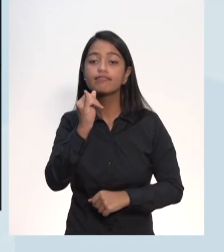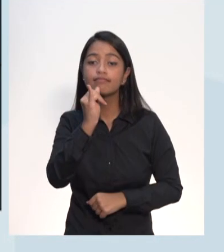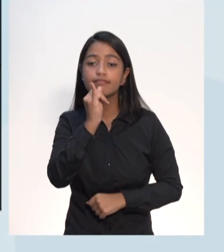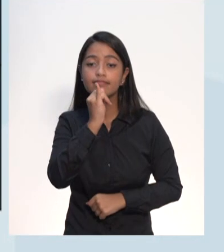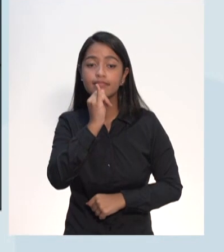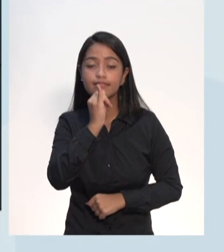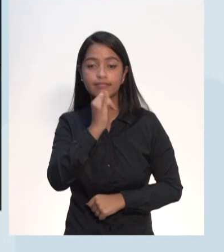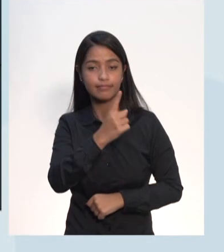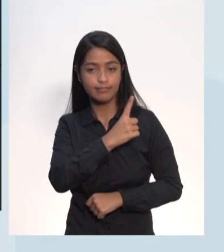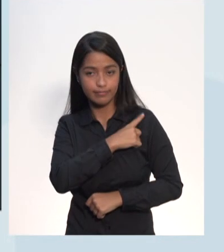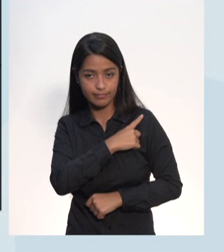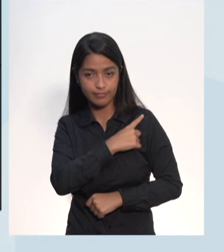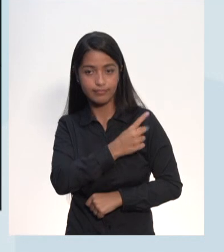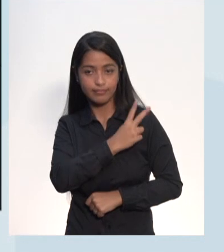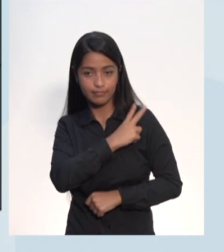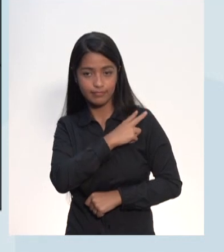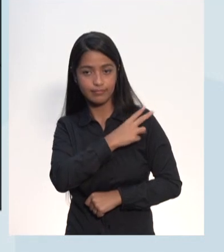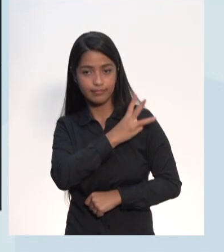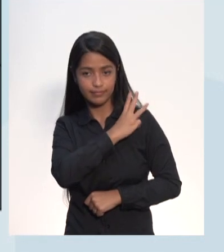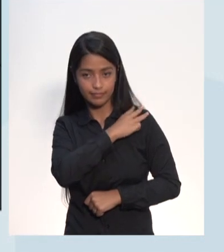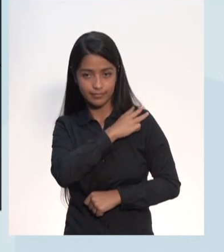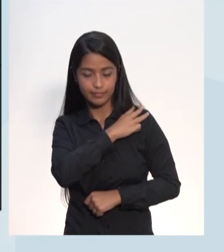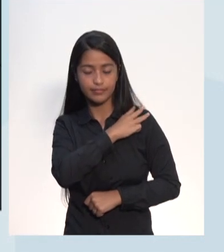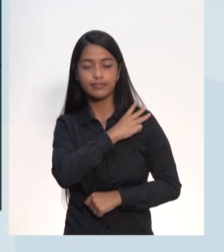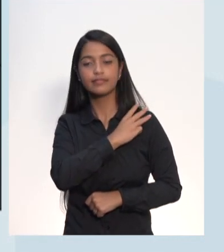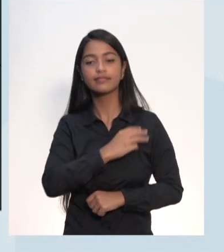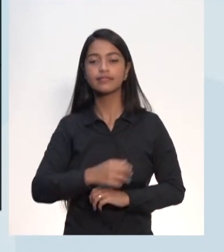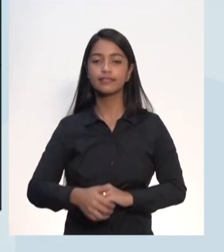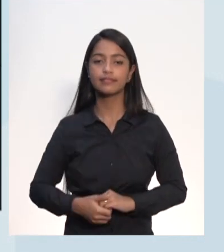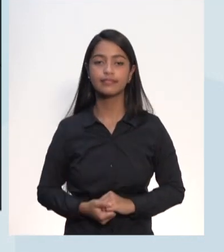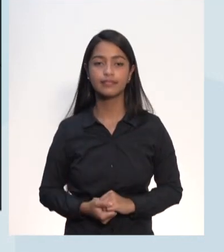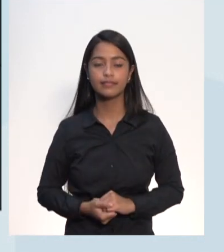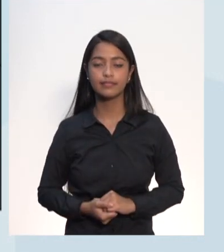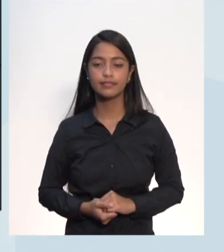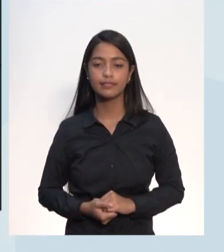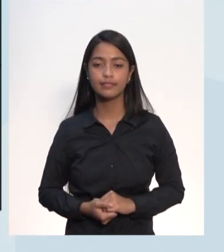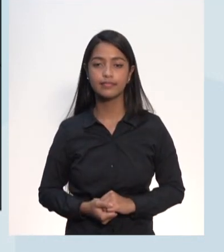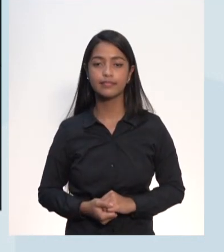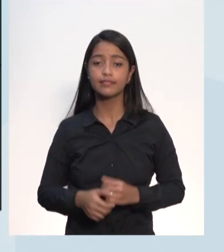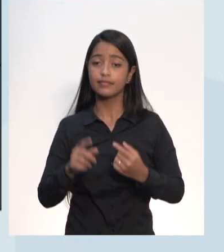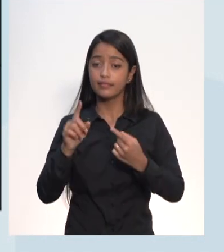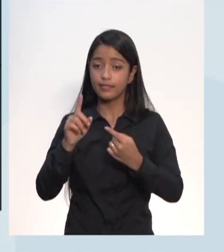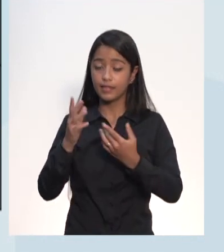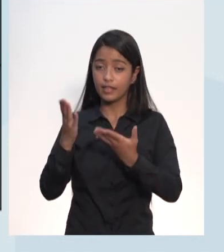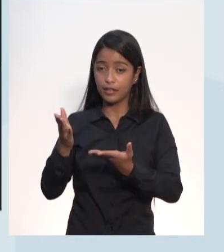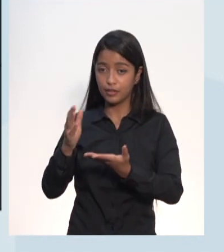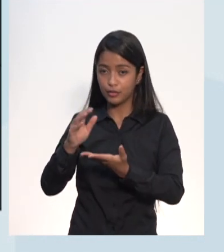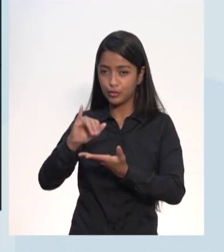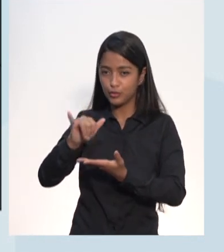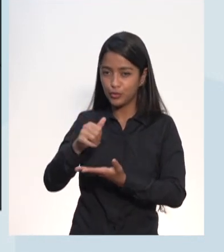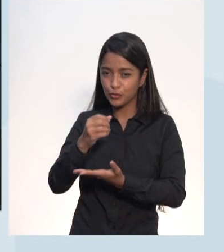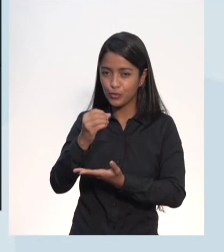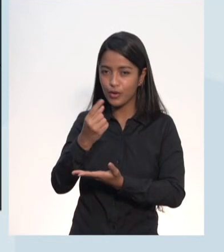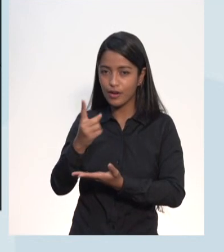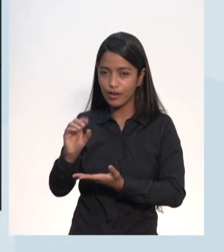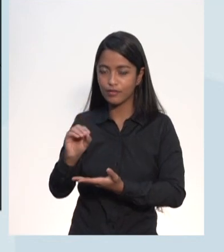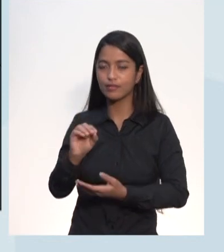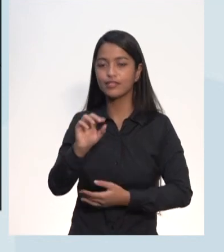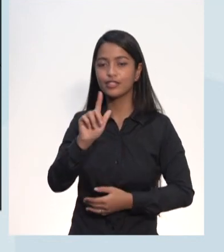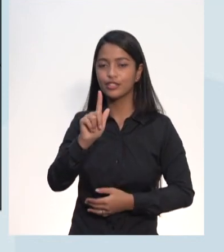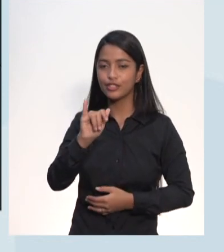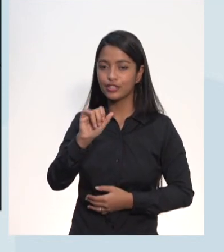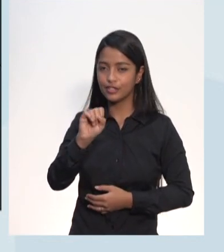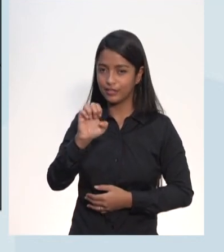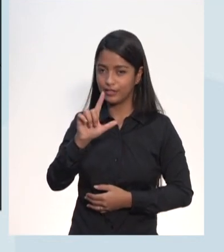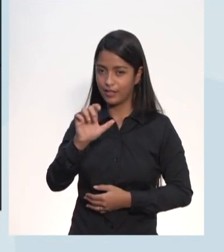3 séries do ensino médio. Por que, professor João, professora Gisele, a gente escolheu as 3 séries? Nessa